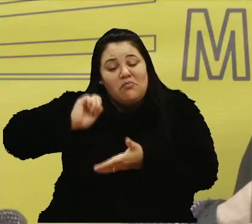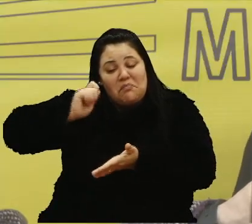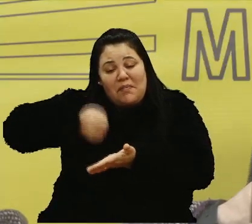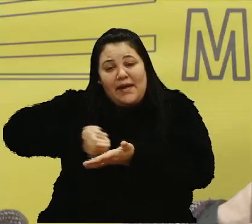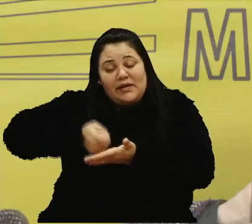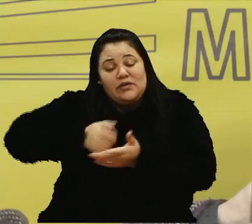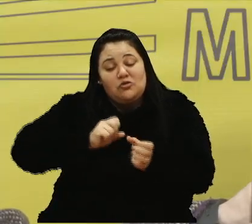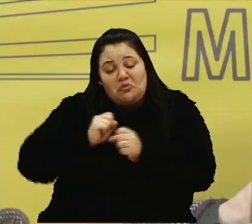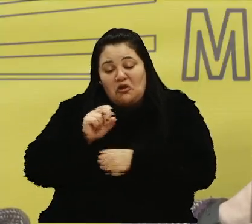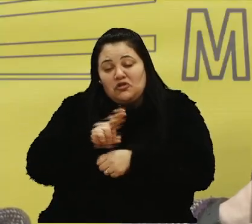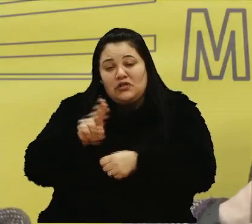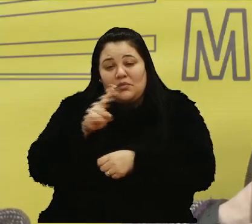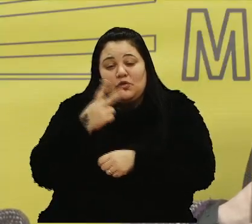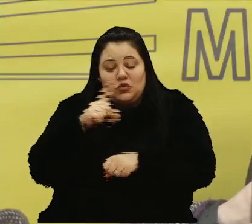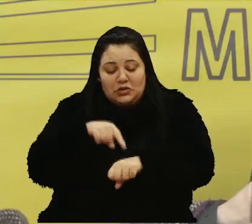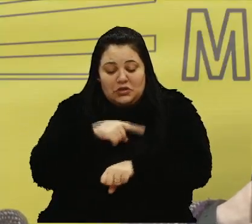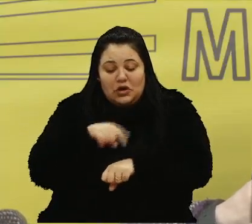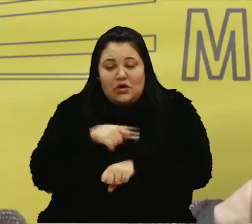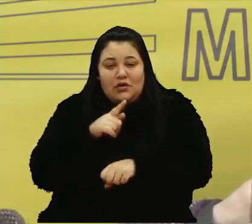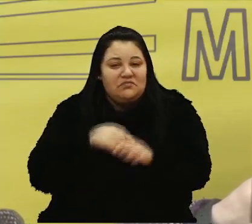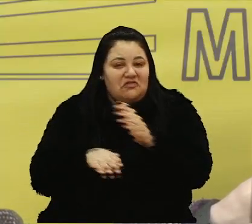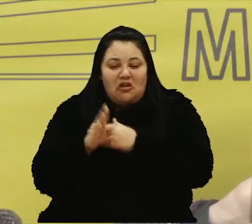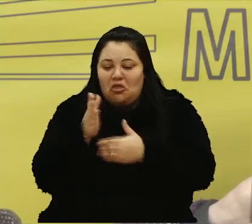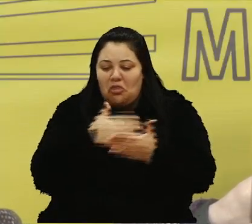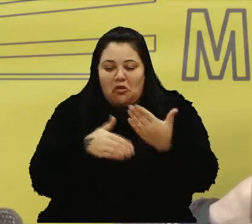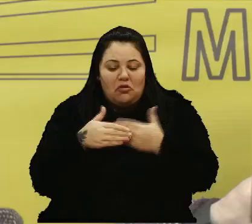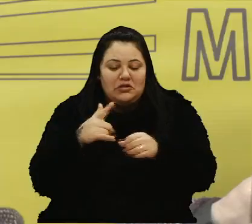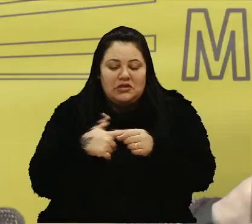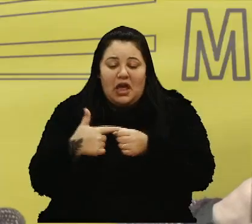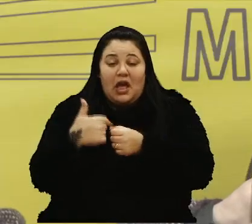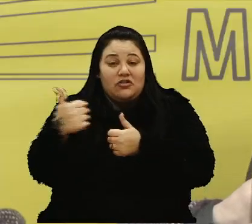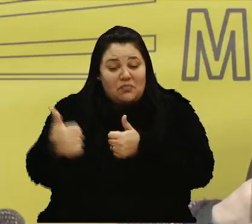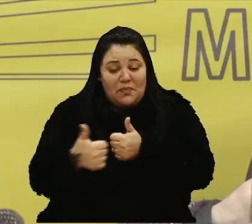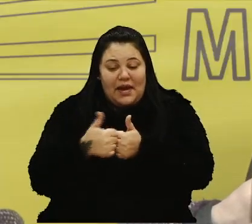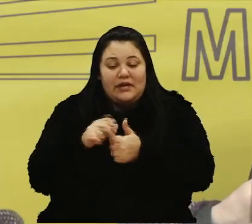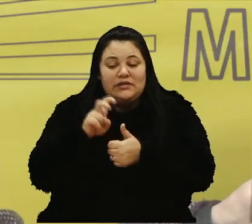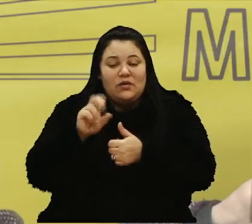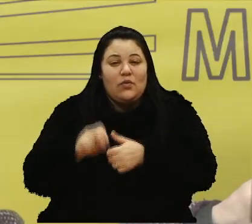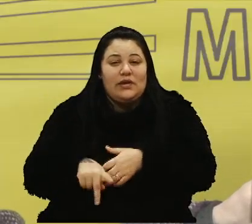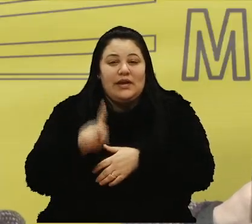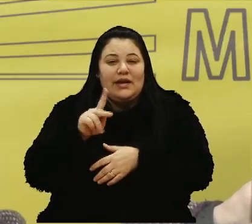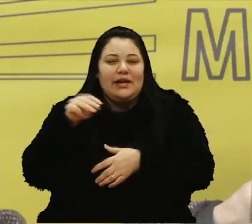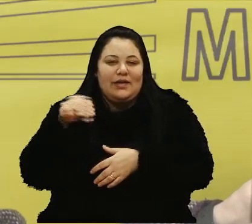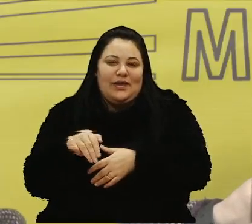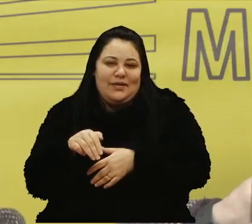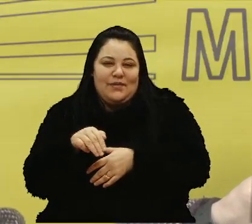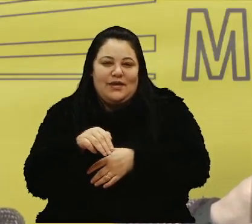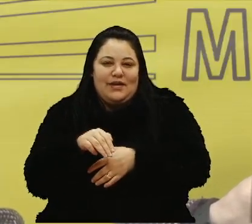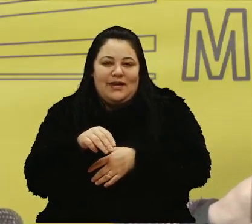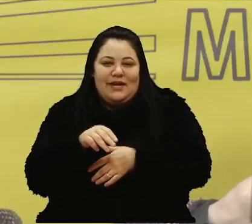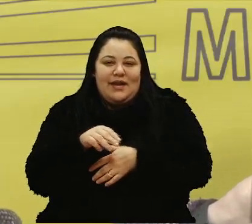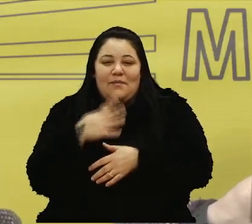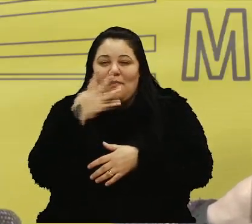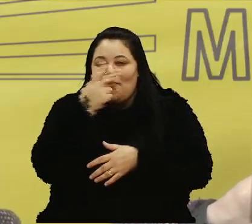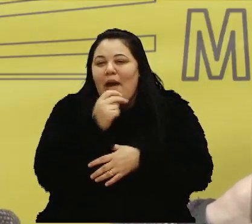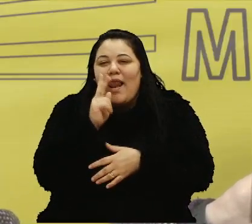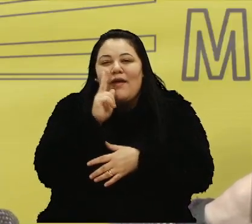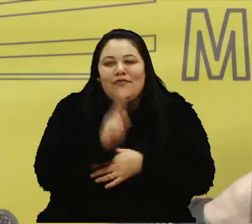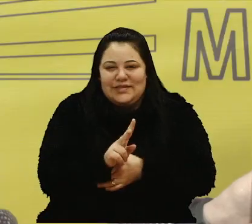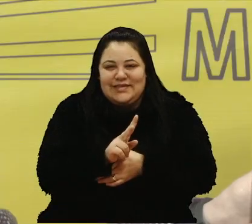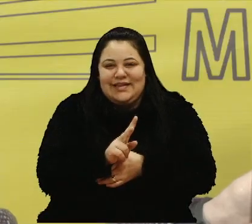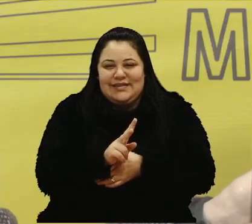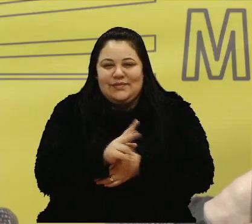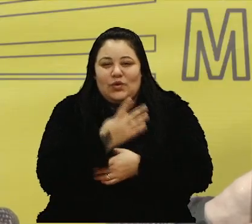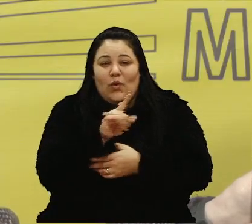toda a grande Goiânia, né? Até numa cidade que fica a 50 quilômetros, chamada Bela Vista, por R$ 4,30. Então, é um